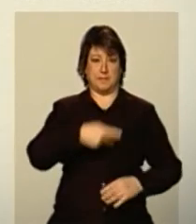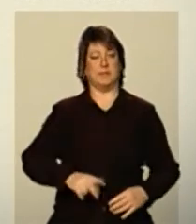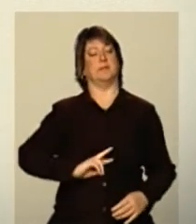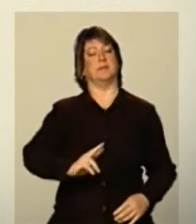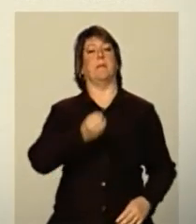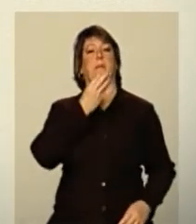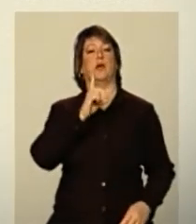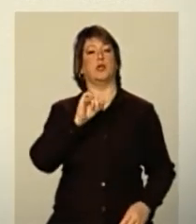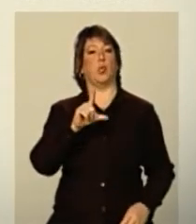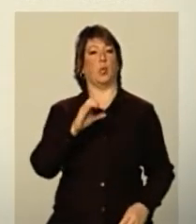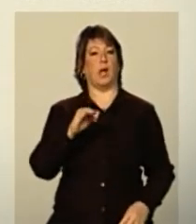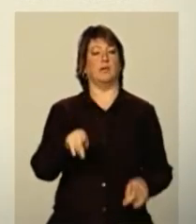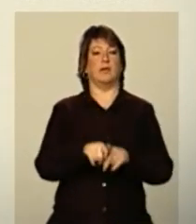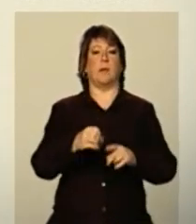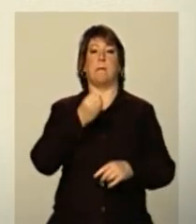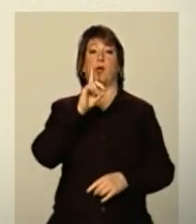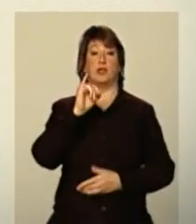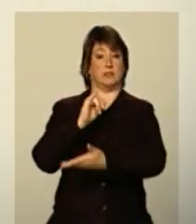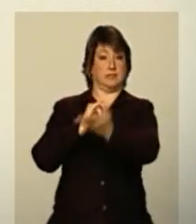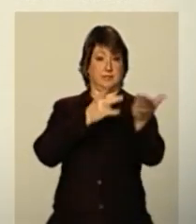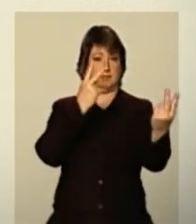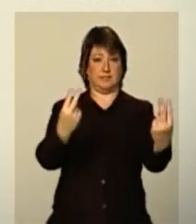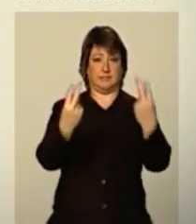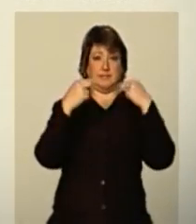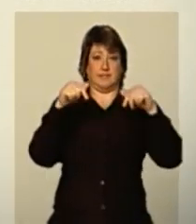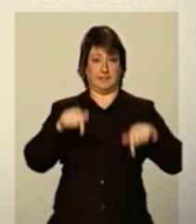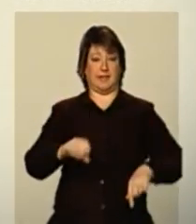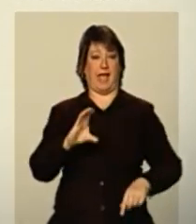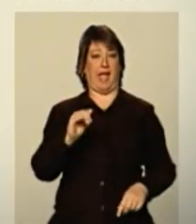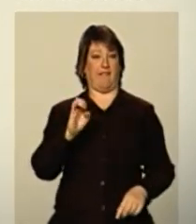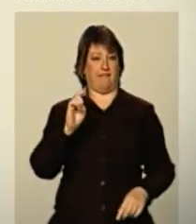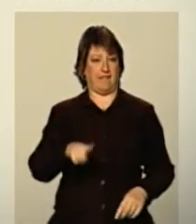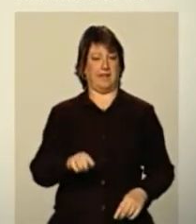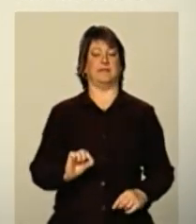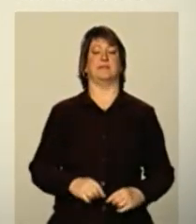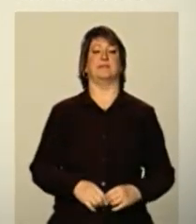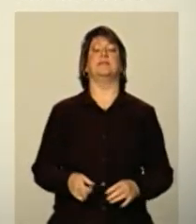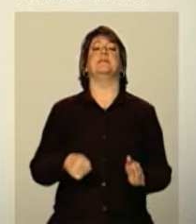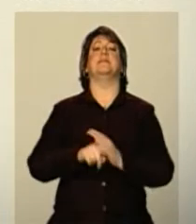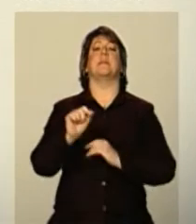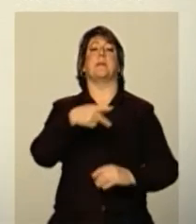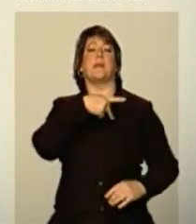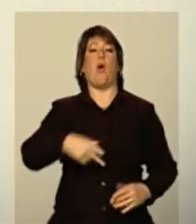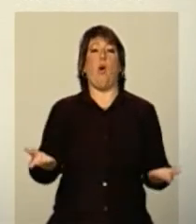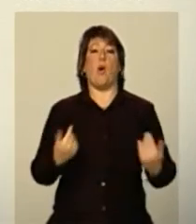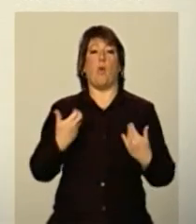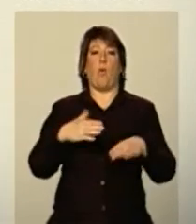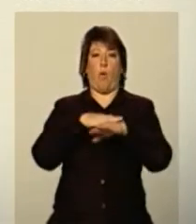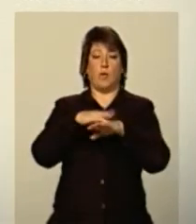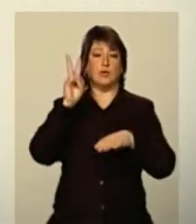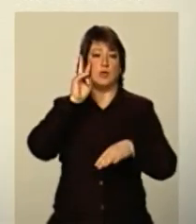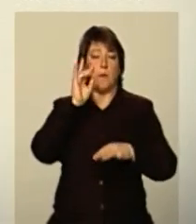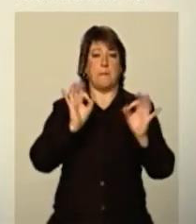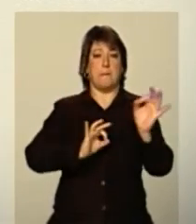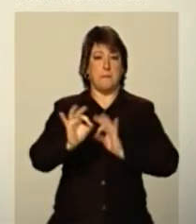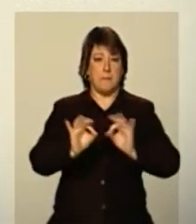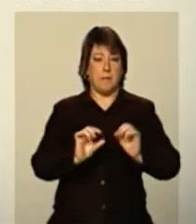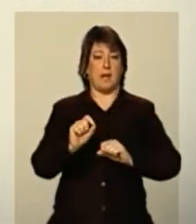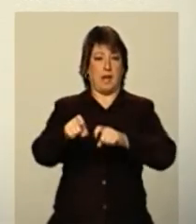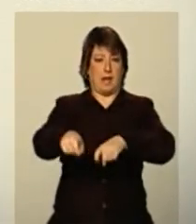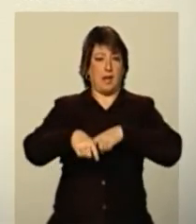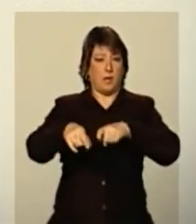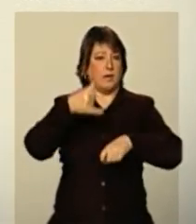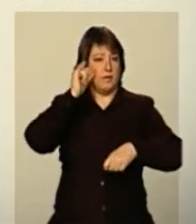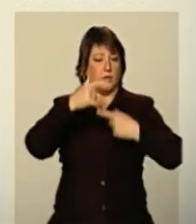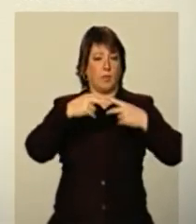dia, Luciano. E bom dia aos ouvintes que nos acompanham aqui no Café. Presidenta, hoje eu queria conversar sobre o Plano Agrícola e Pecuário que a